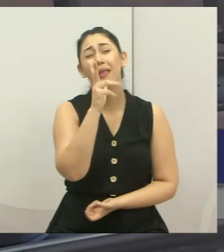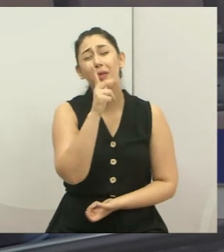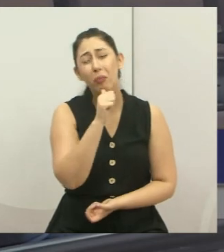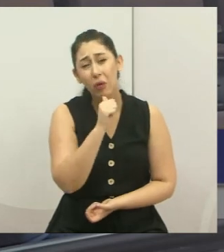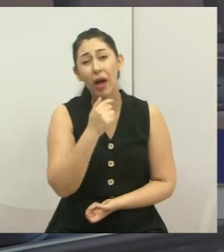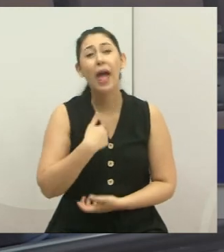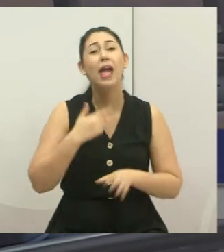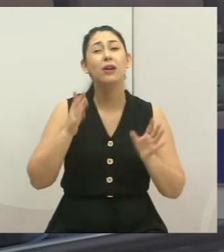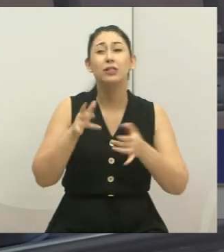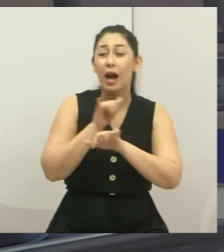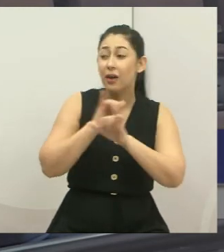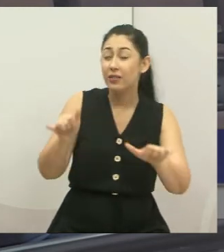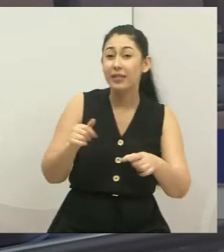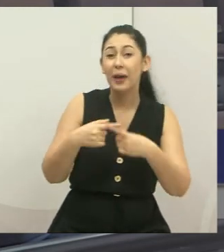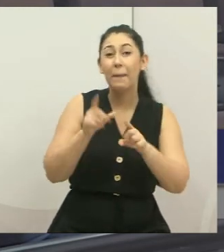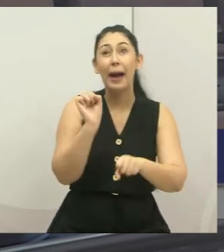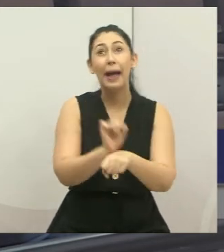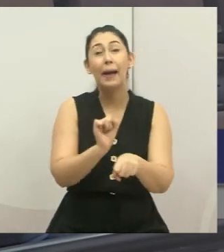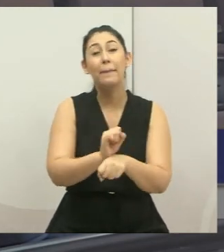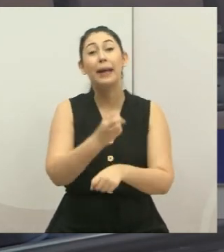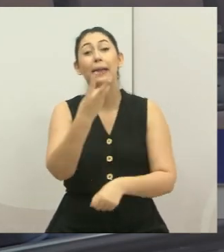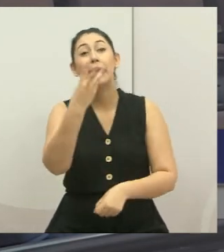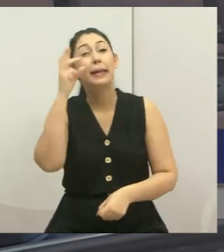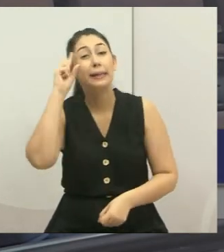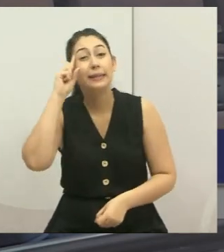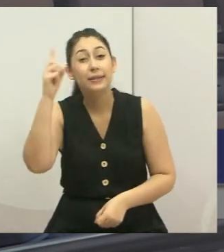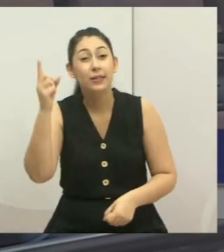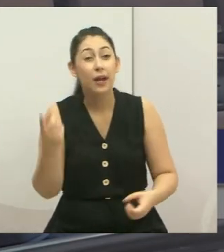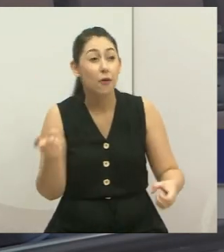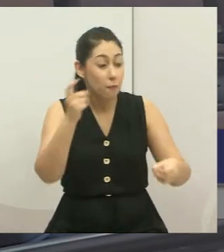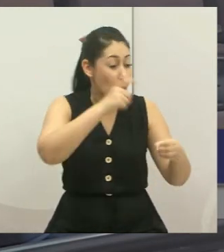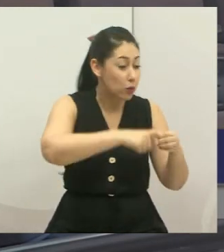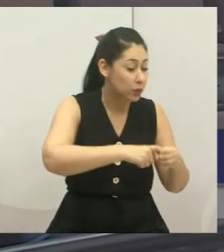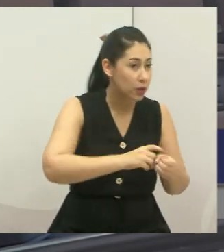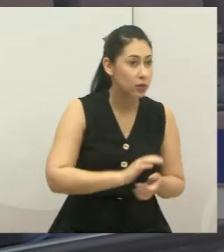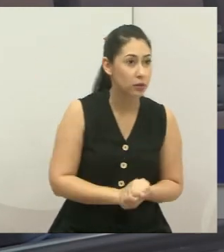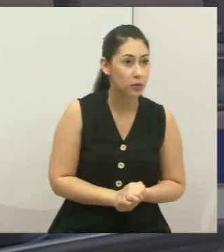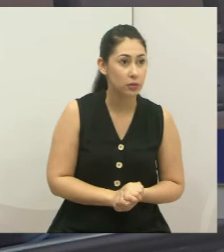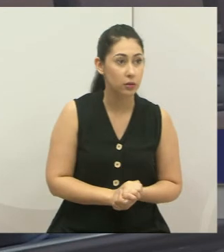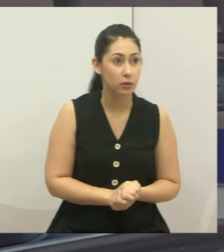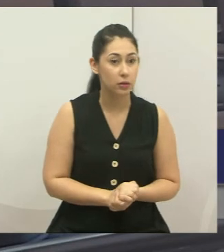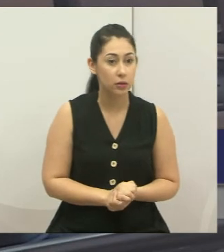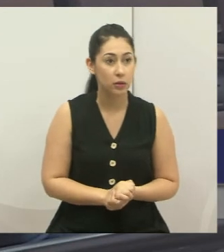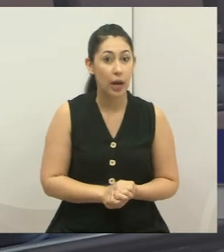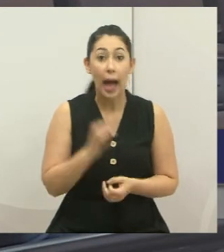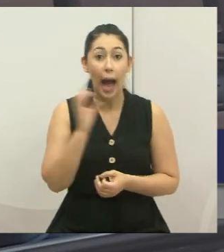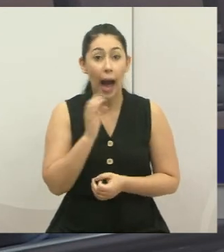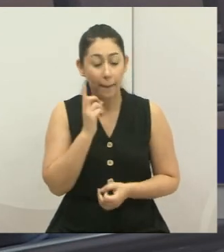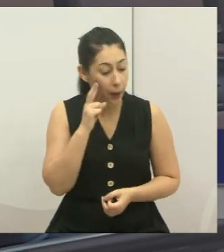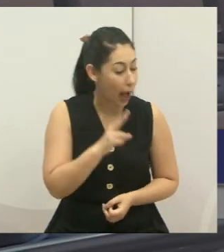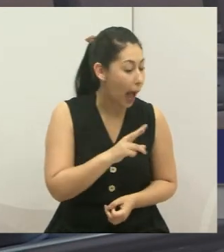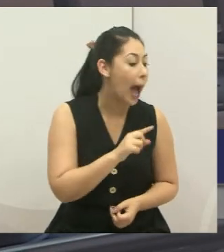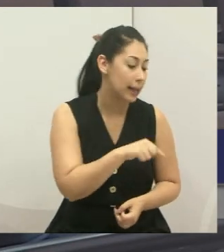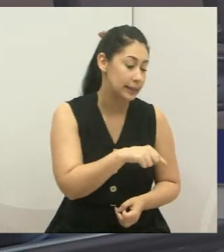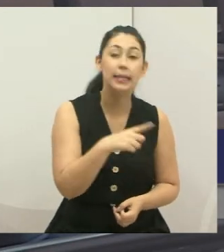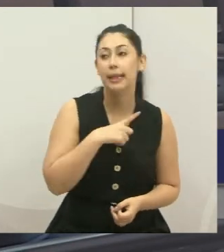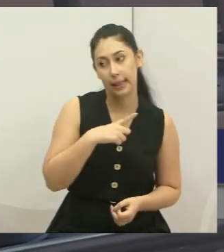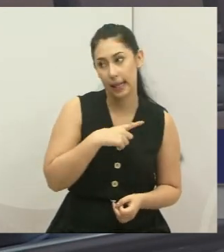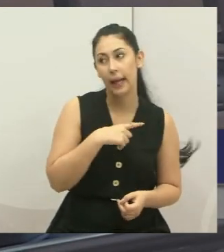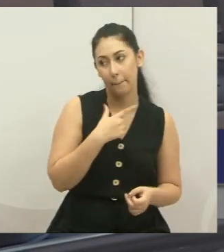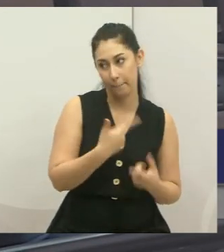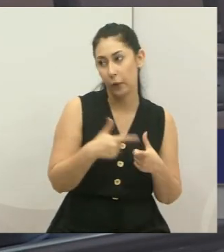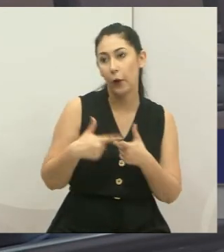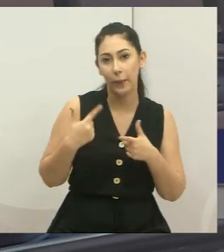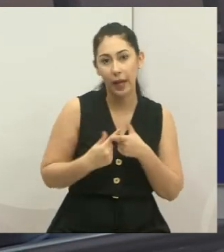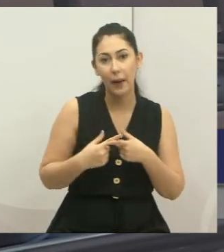cheguei a comunicar e coisas de 3 dias depois eles irem ao local. Eles foram na hora lá para marcar o chão. Mas para ir lá ver o que aconteceu, pô, já que já